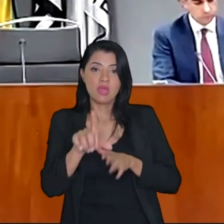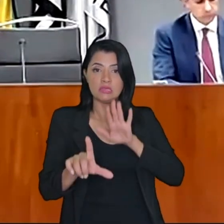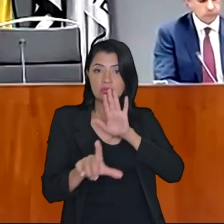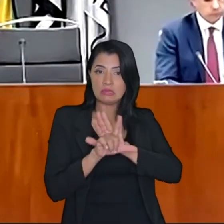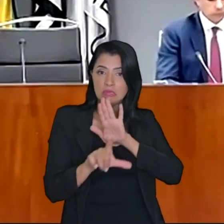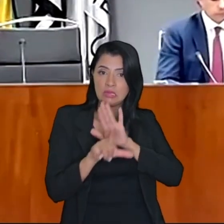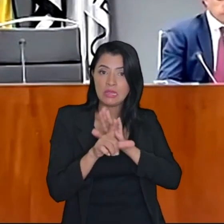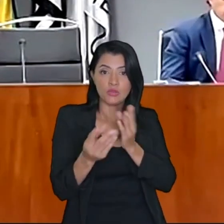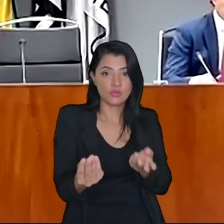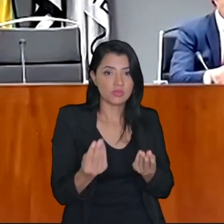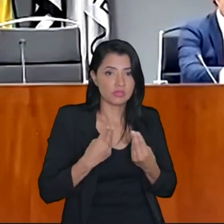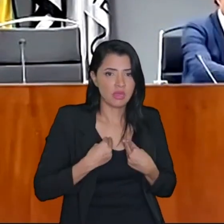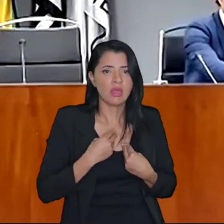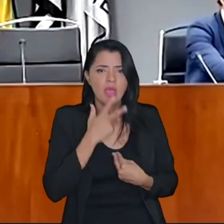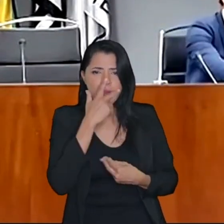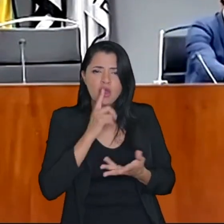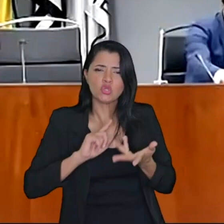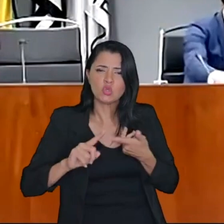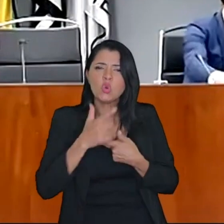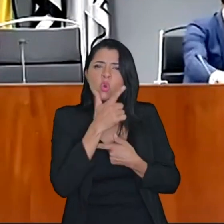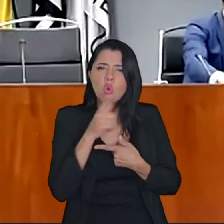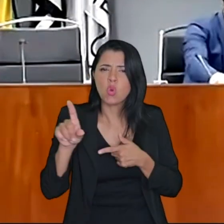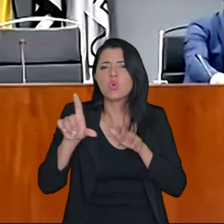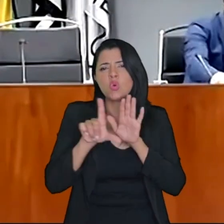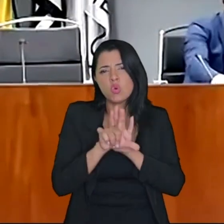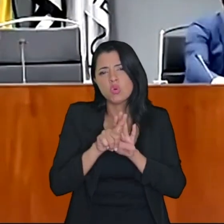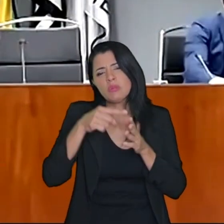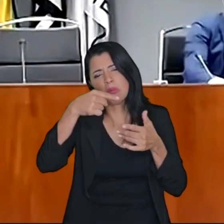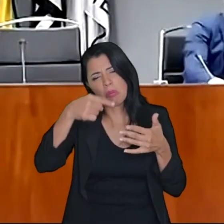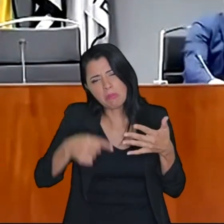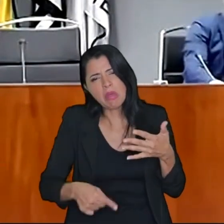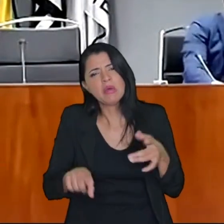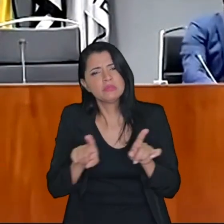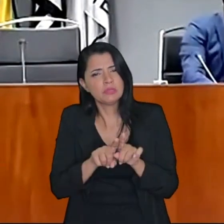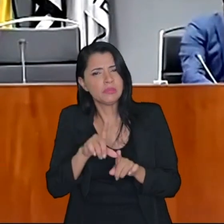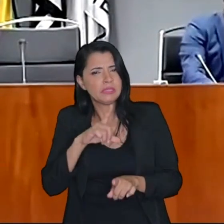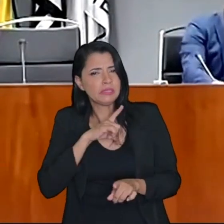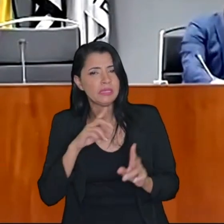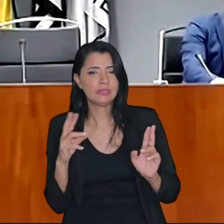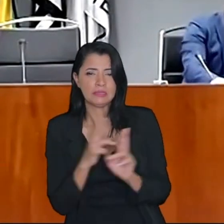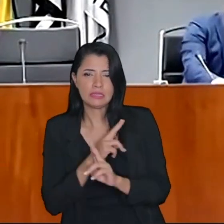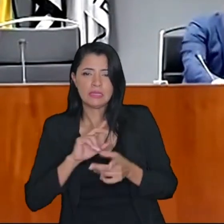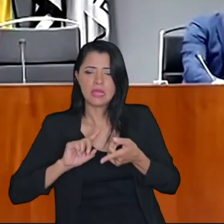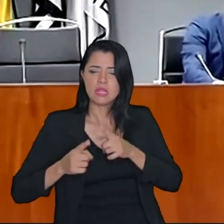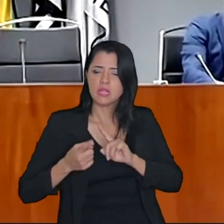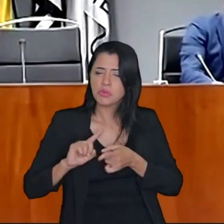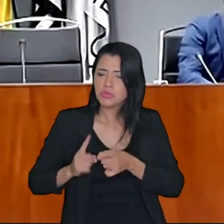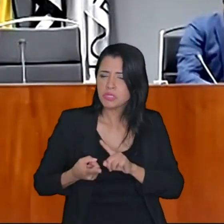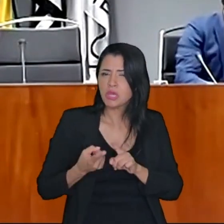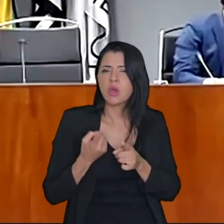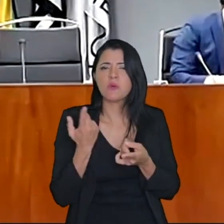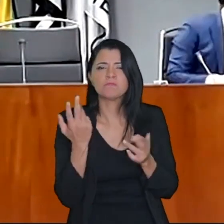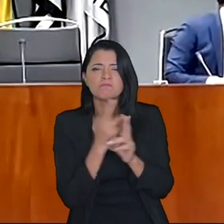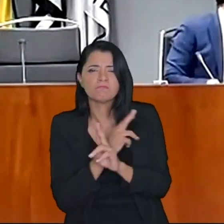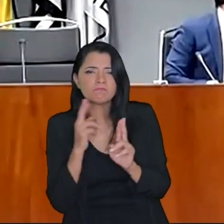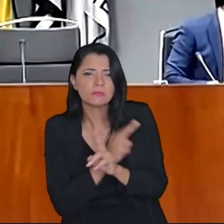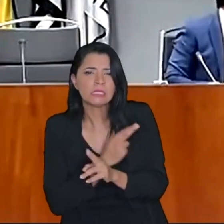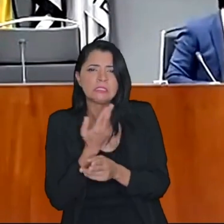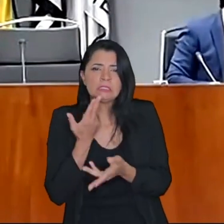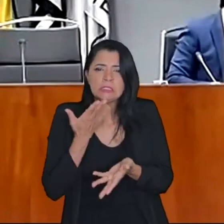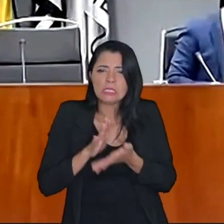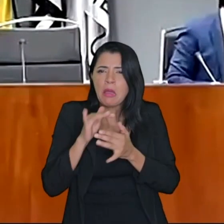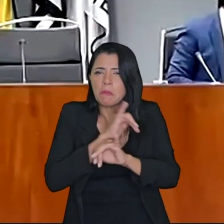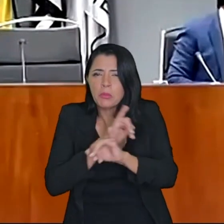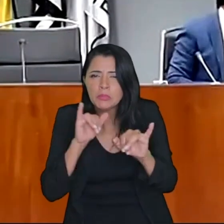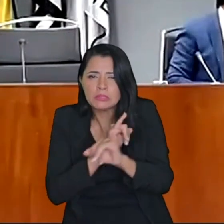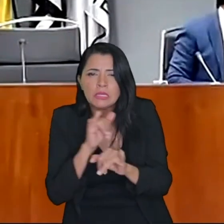lei nos traz. Eu acho que tem várias outras questões aqui relacionadas à negociação, relacionadas à